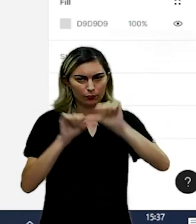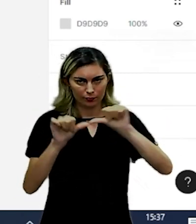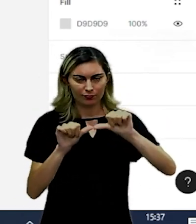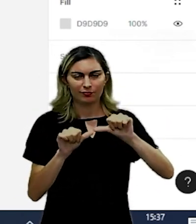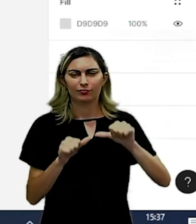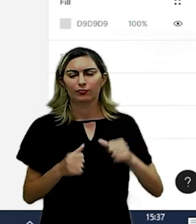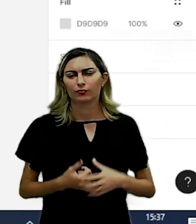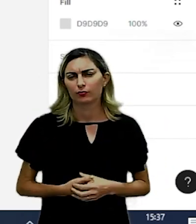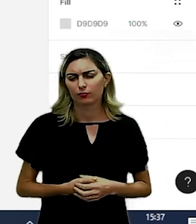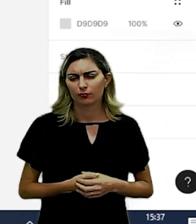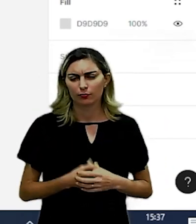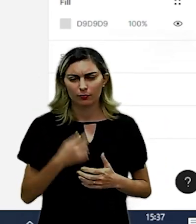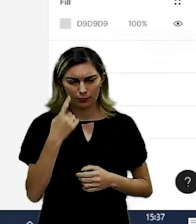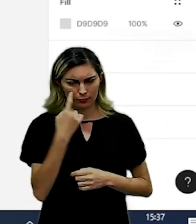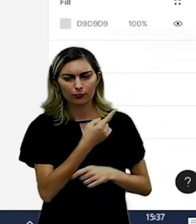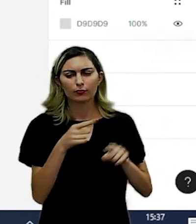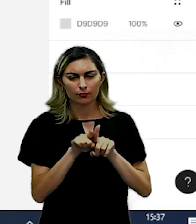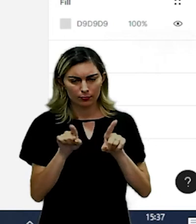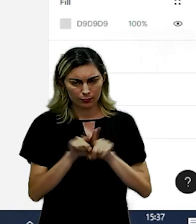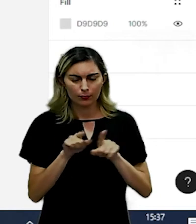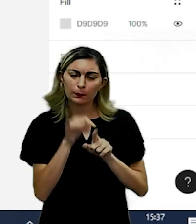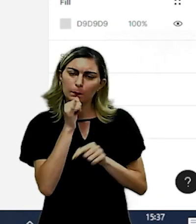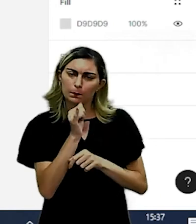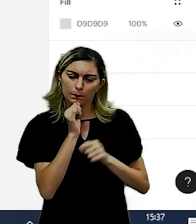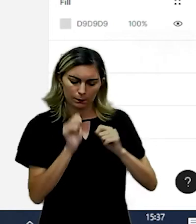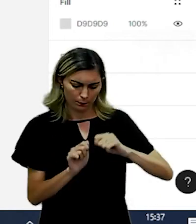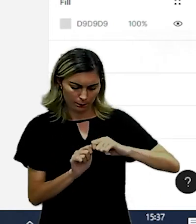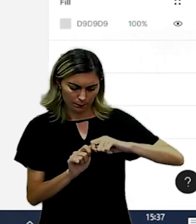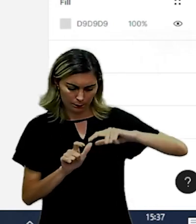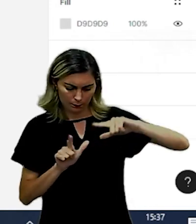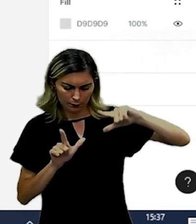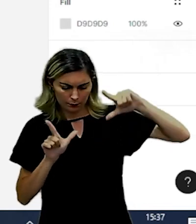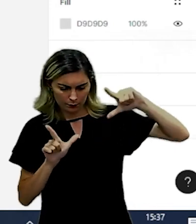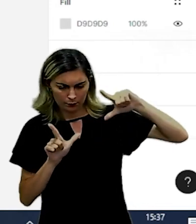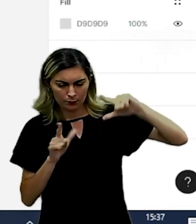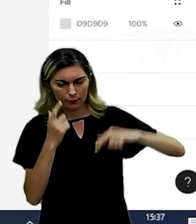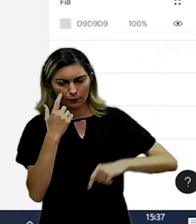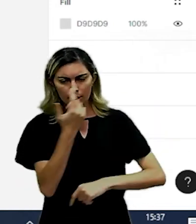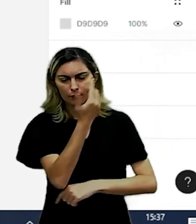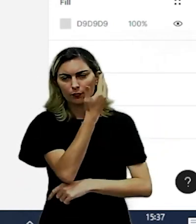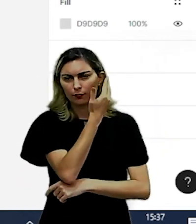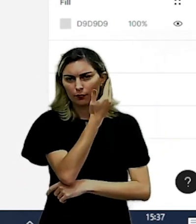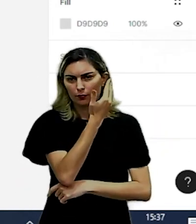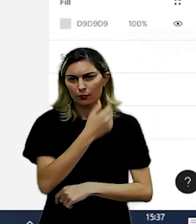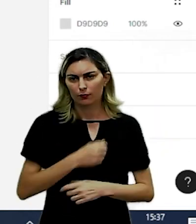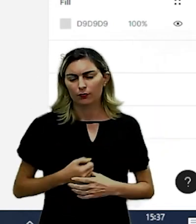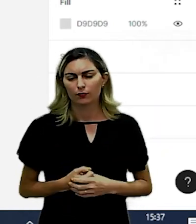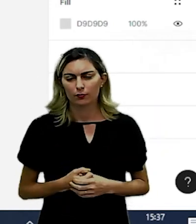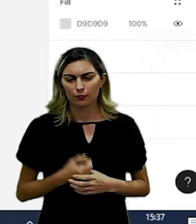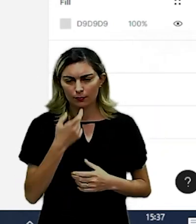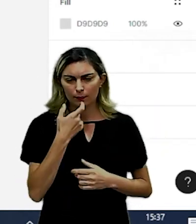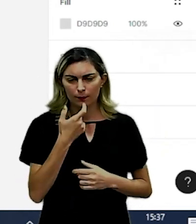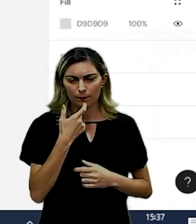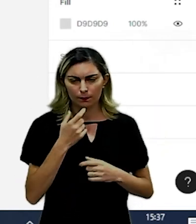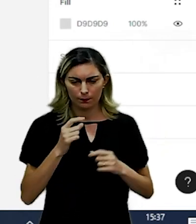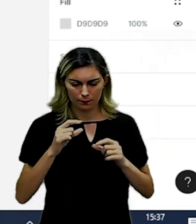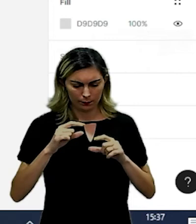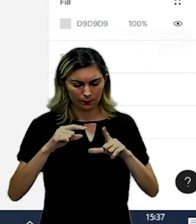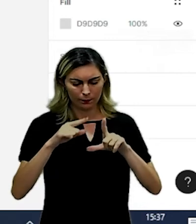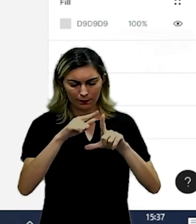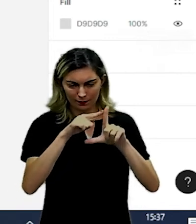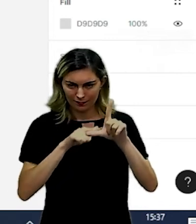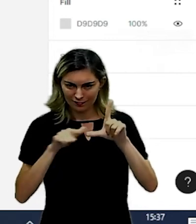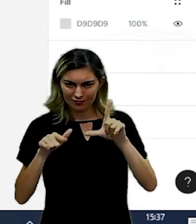igualmente. Eu também poderia, por exemplo, vir aqui nessa bolinha perto da quina e